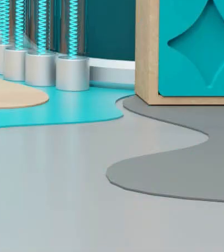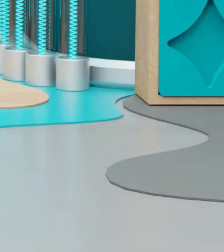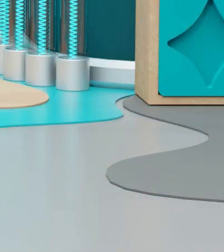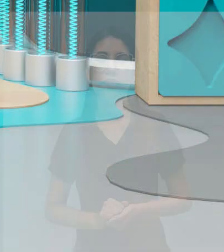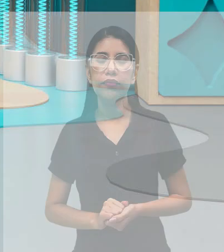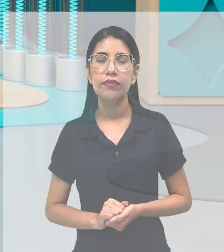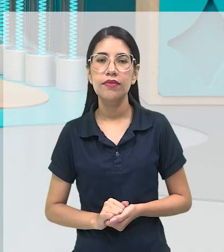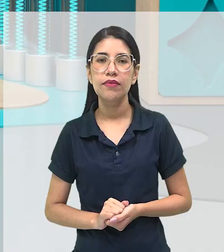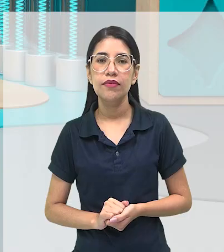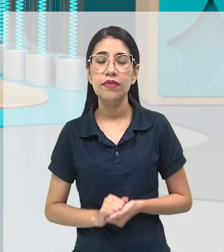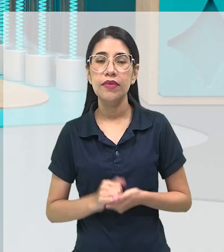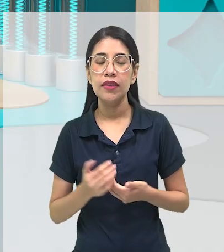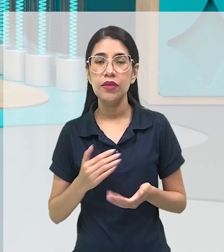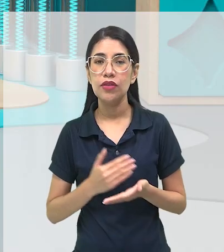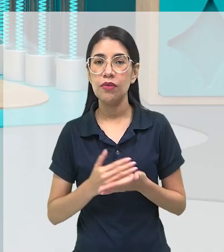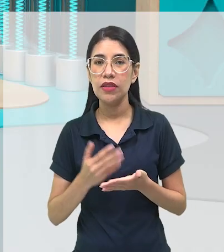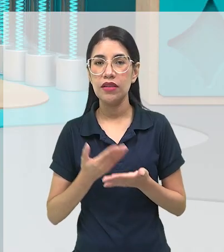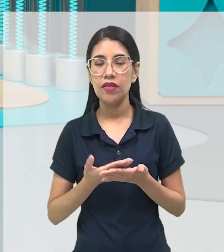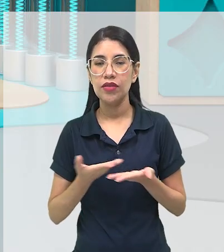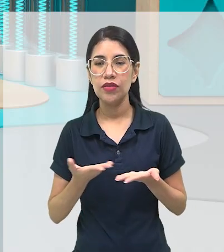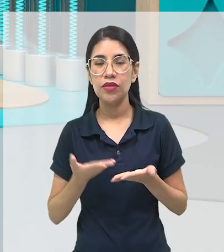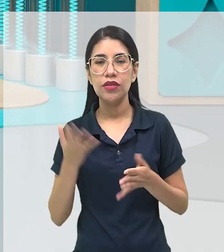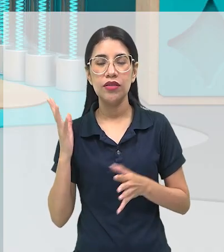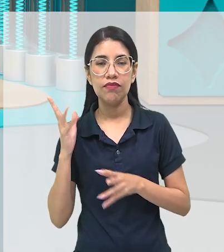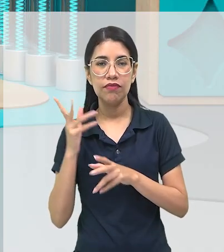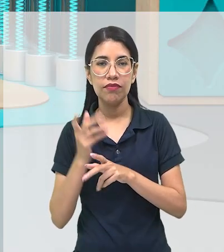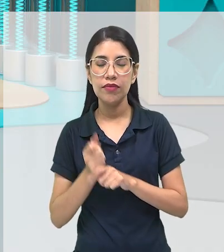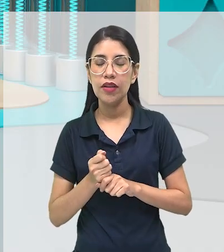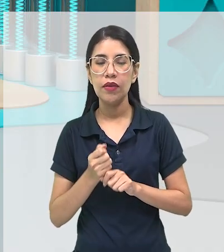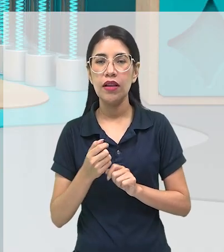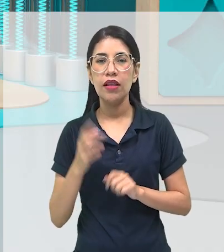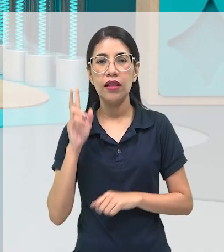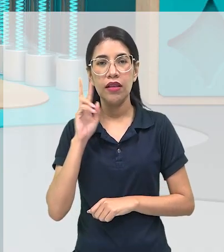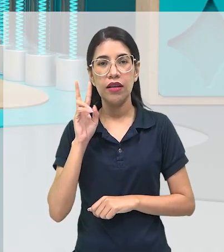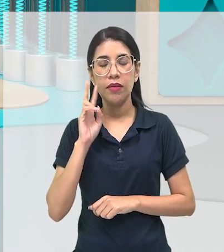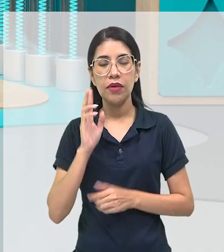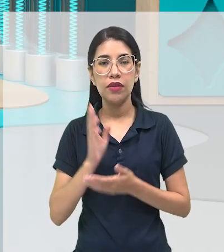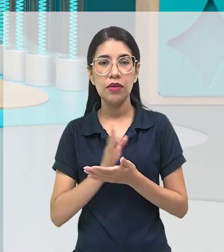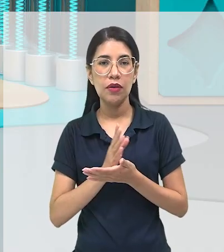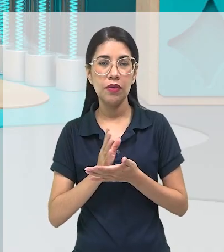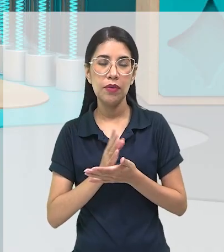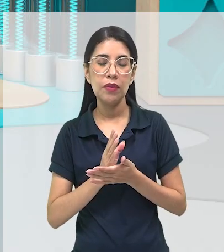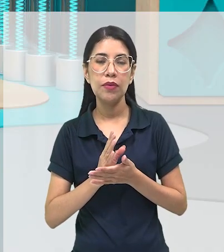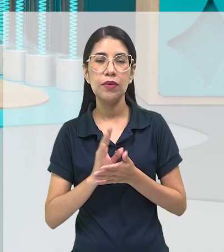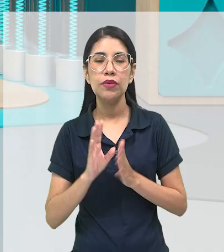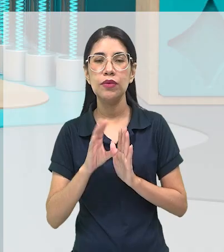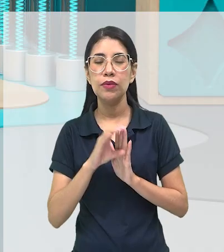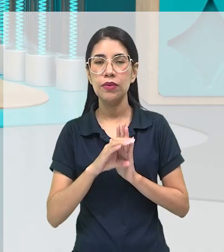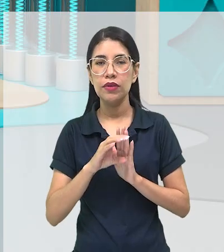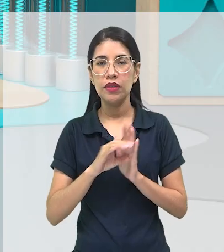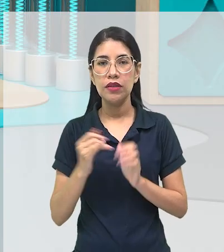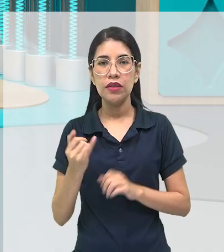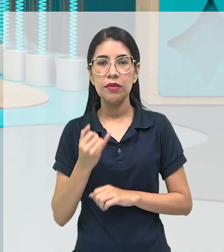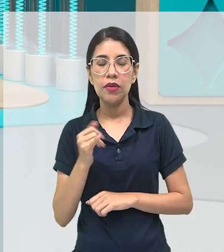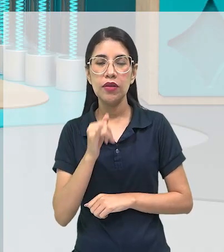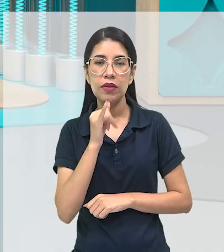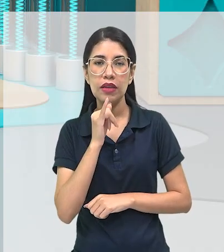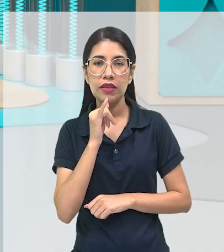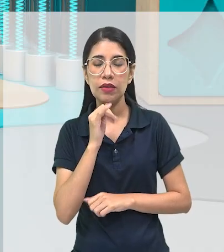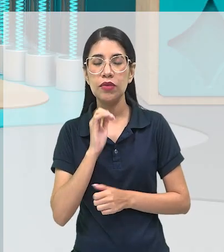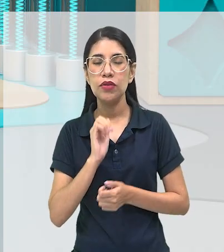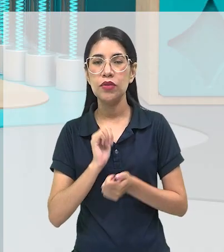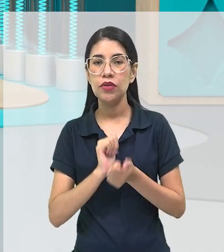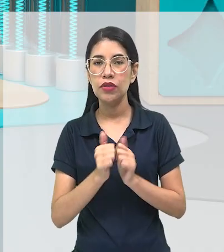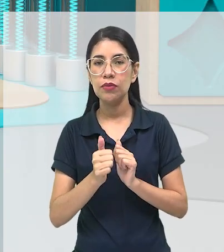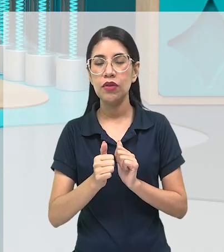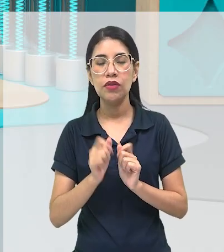Bom, e nós damos início a esta aula de revisão, relembrando, revisando conceitos importantes como o conceito de